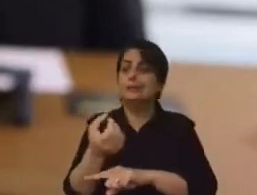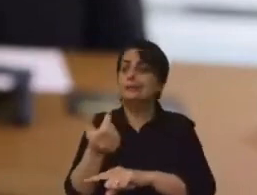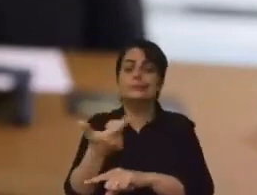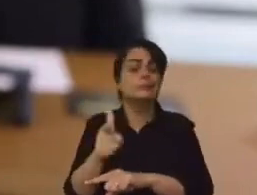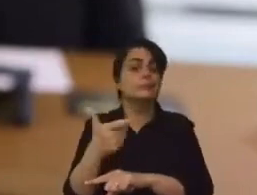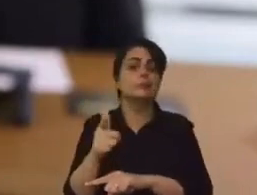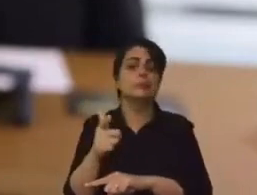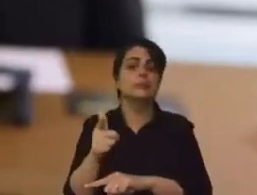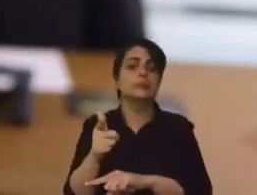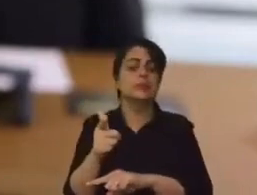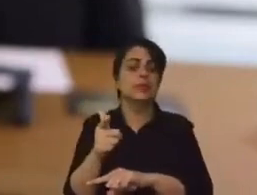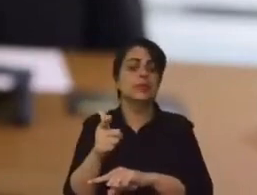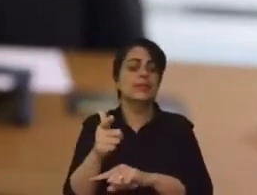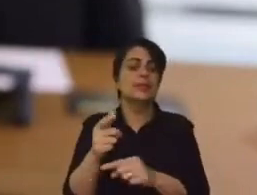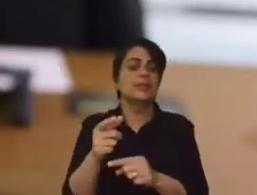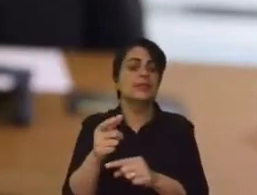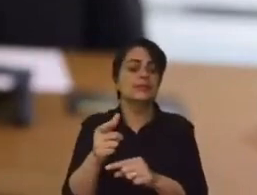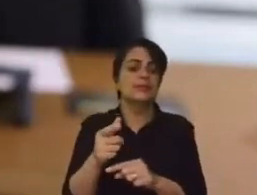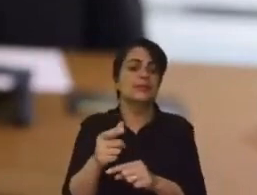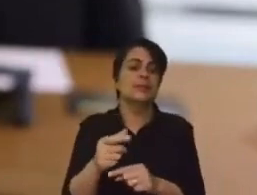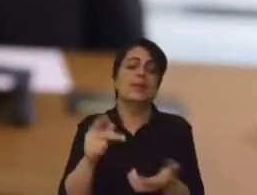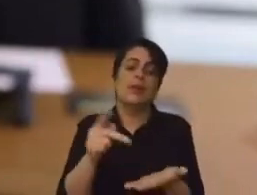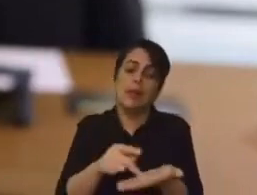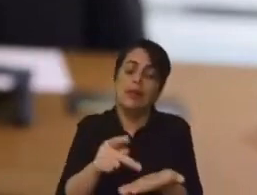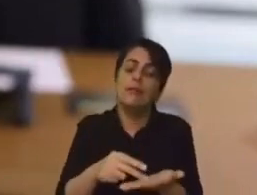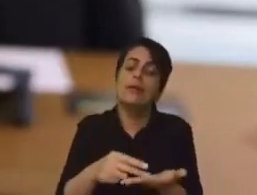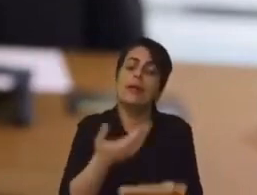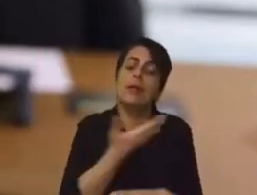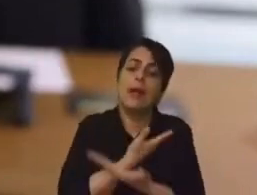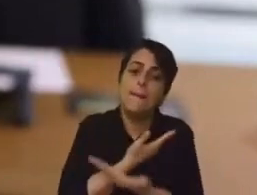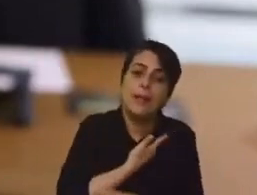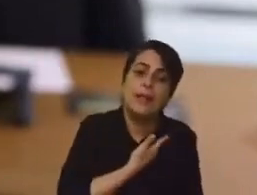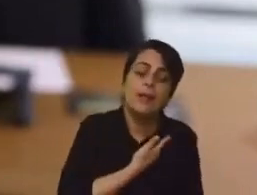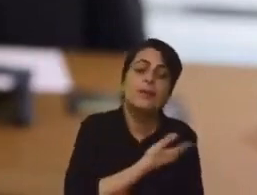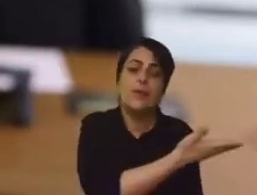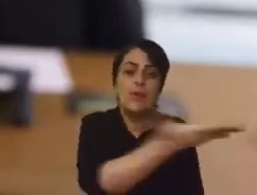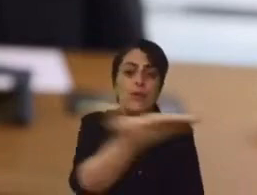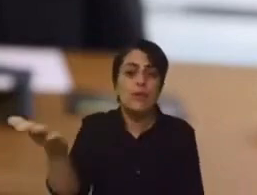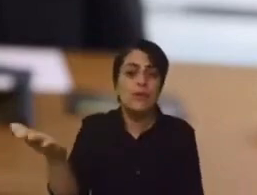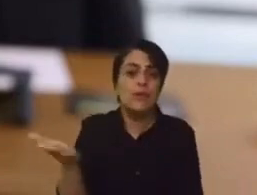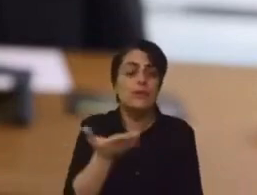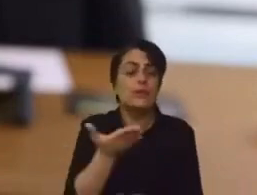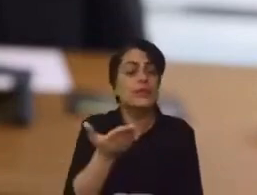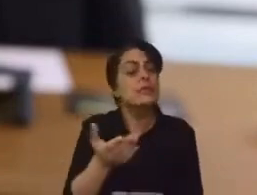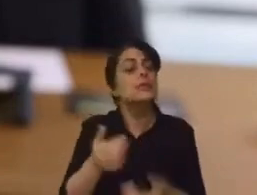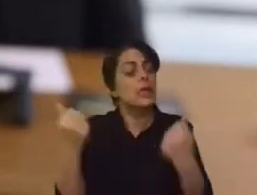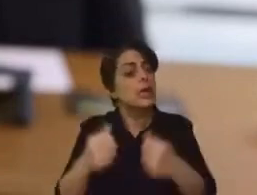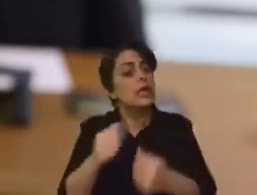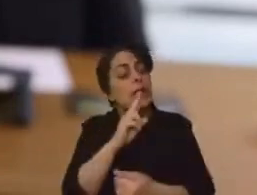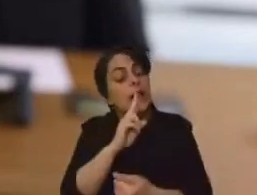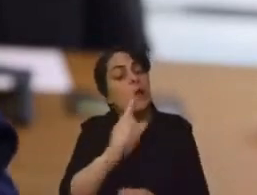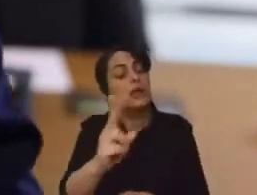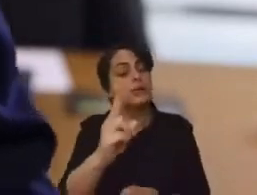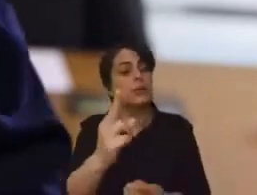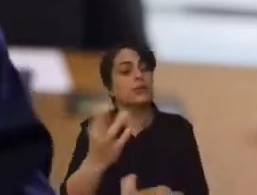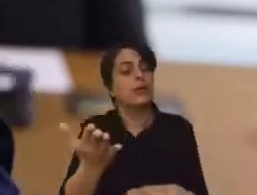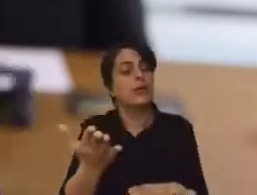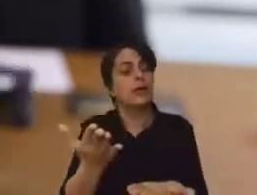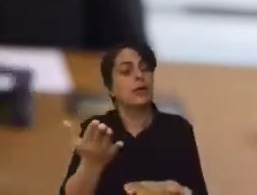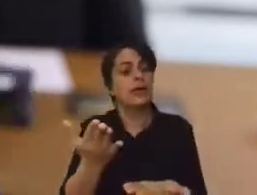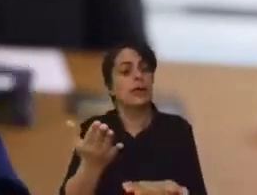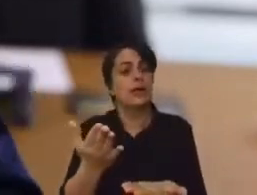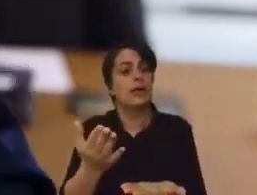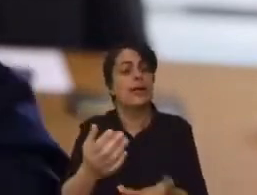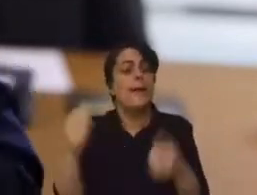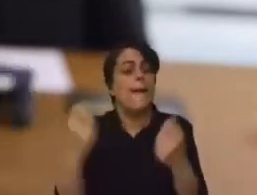E, na verdade, queridos companheiros e companheiras, são vocês que têm que dar essa resposta. É preciso que a gente tenha consciência